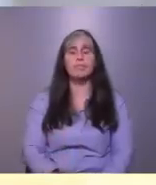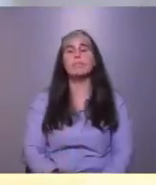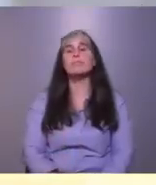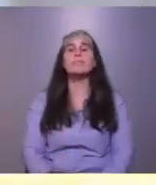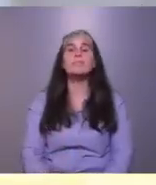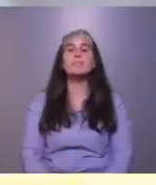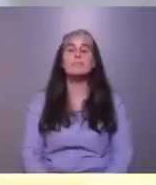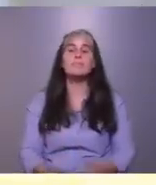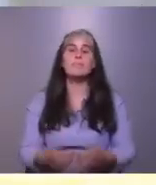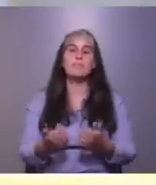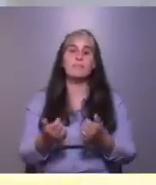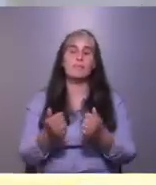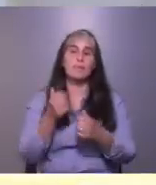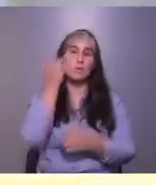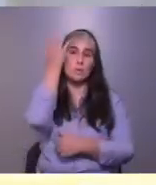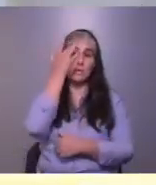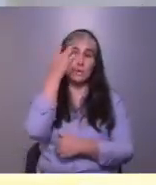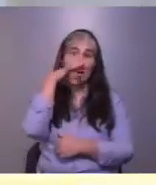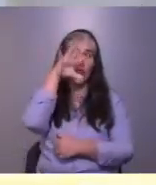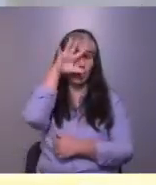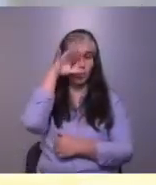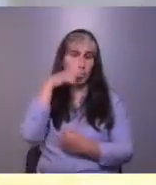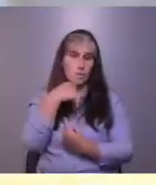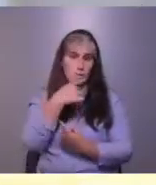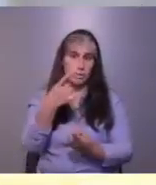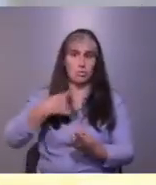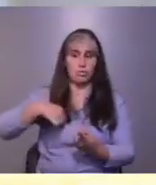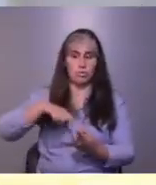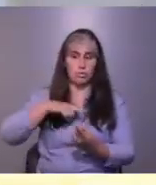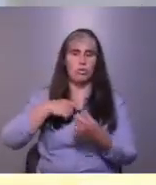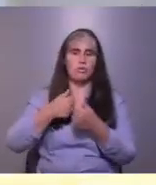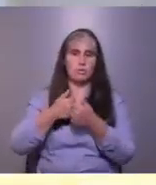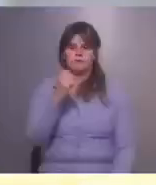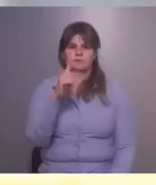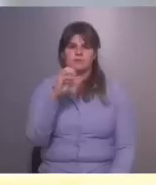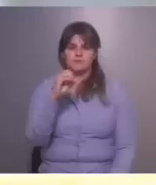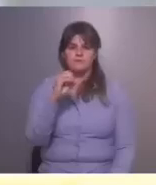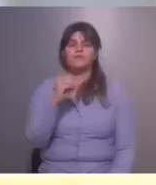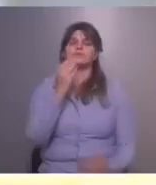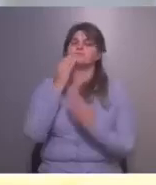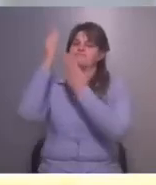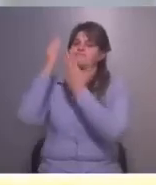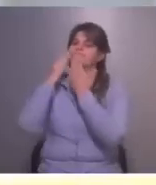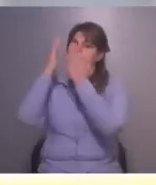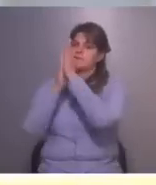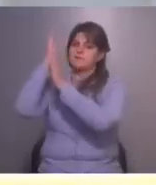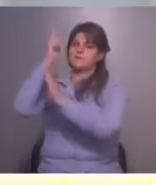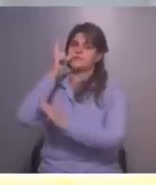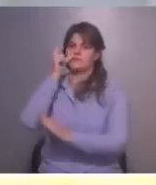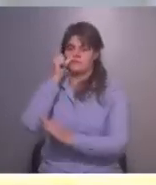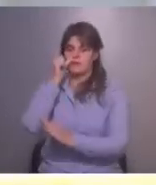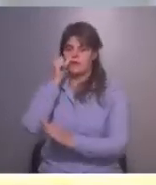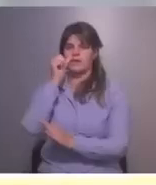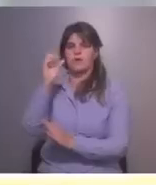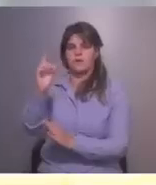Seguindo a recomendação de São Paulo, damos graças a Deus Pai, em nome de nosso Senhor Jesus